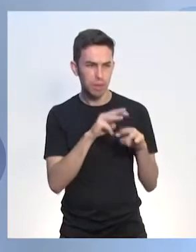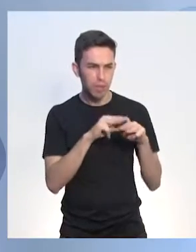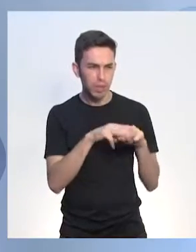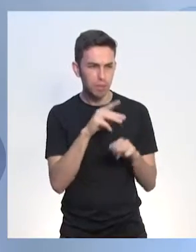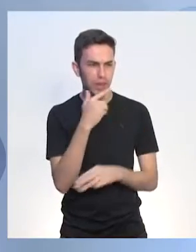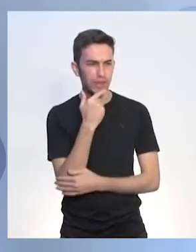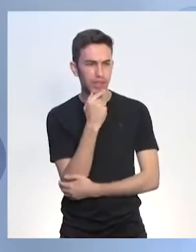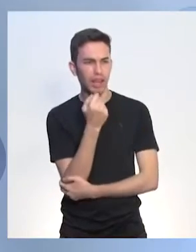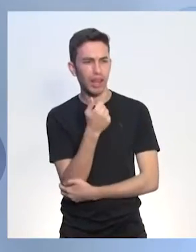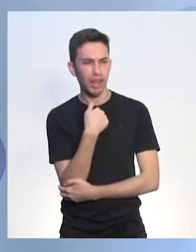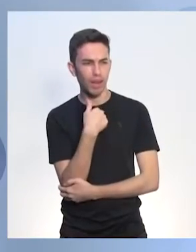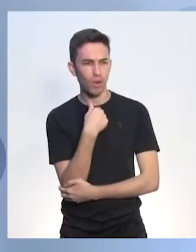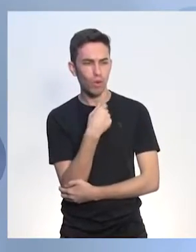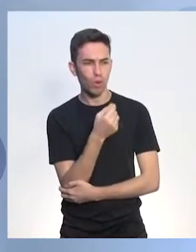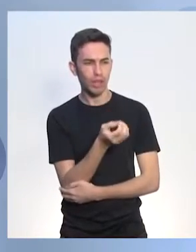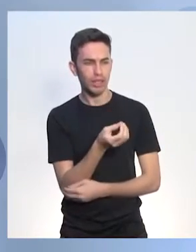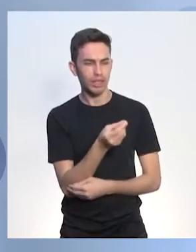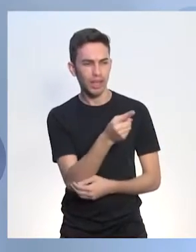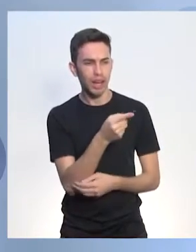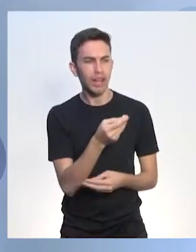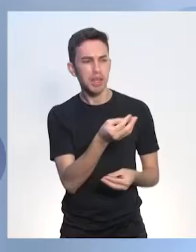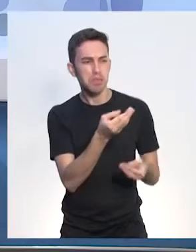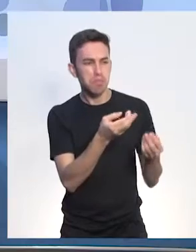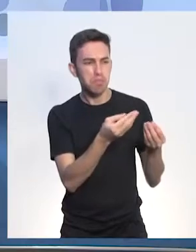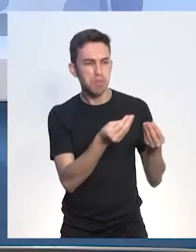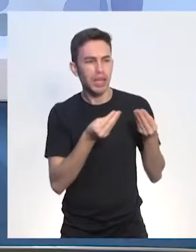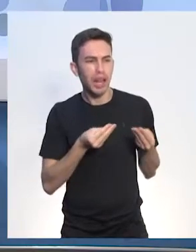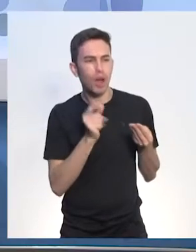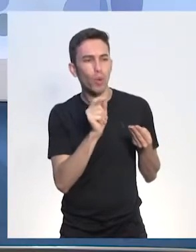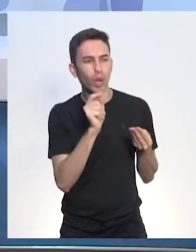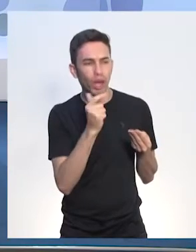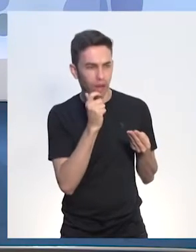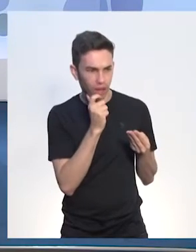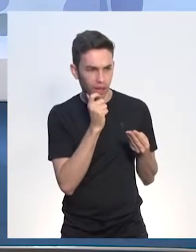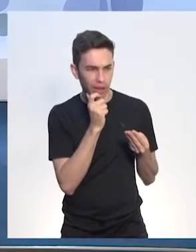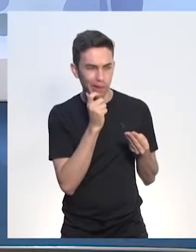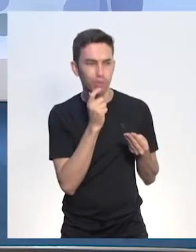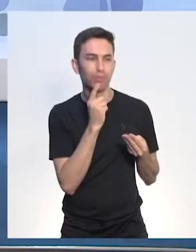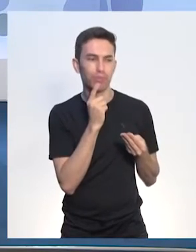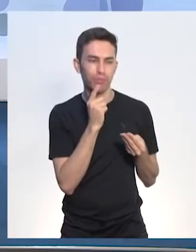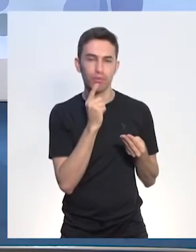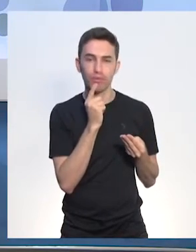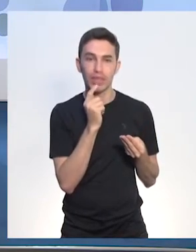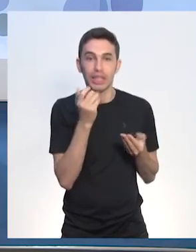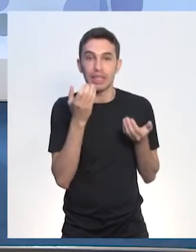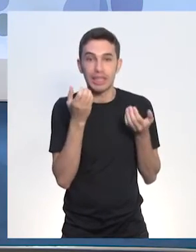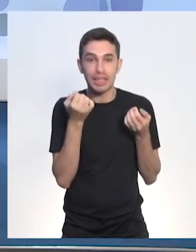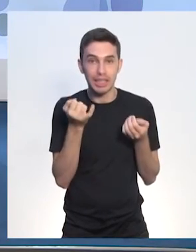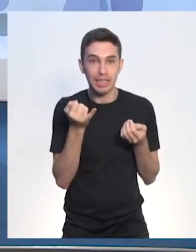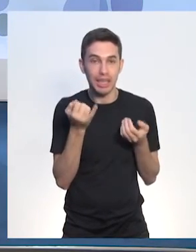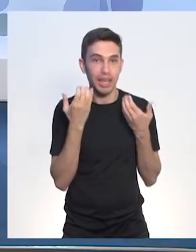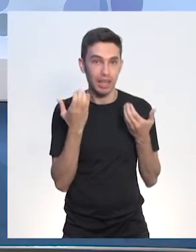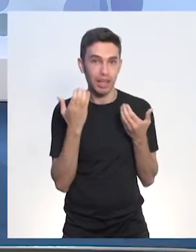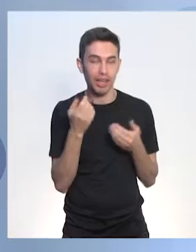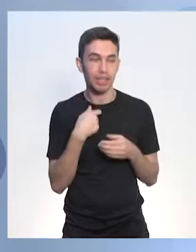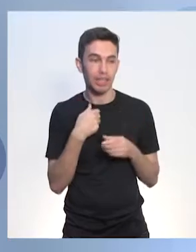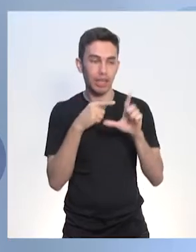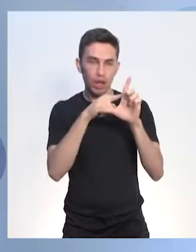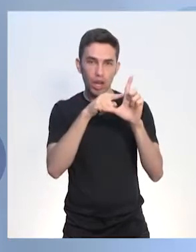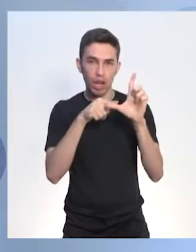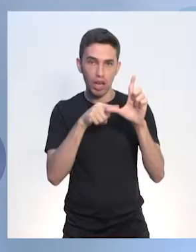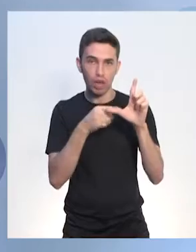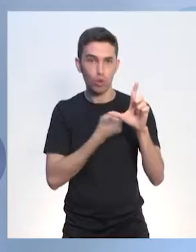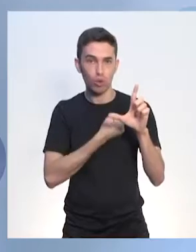que ele nos oferece... Sem dúvida. Né? Se ele está procurando o valor de um dos ângulos,